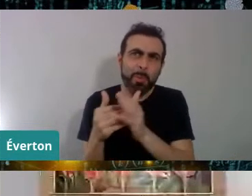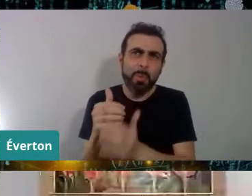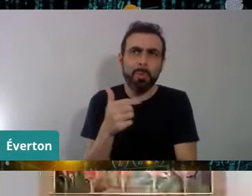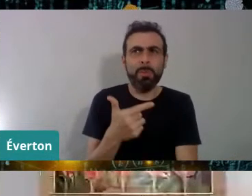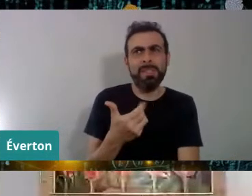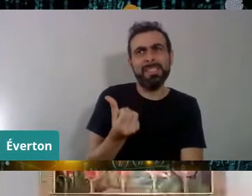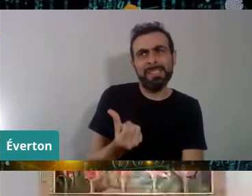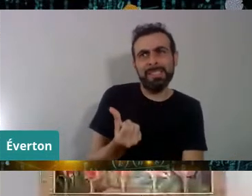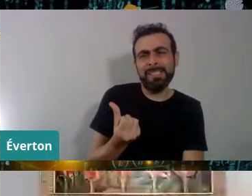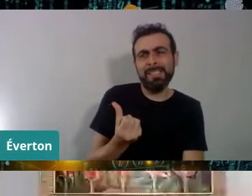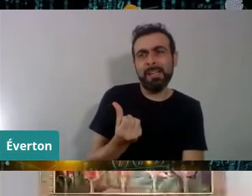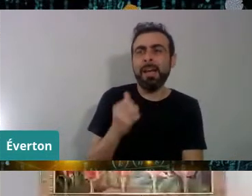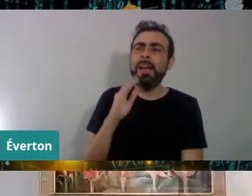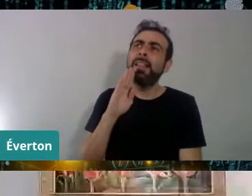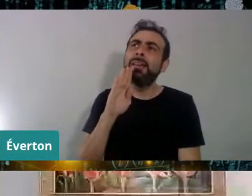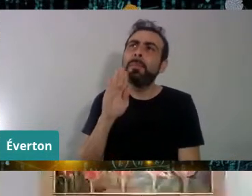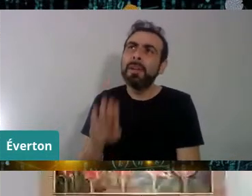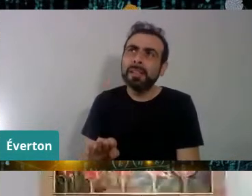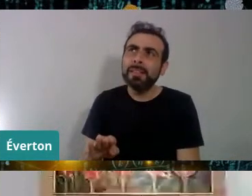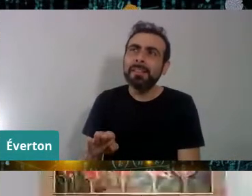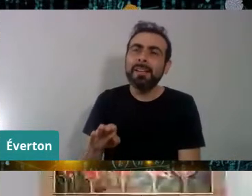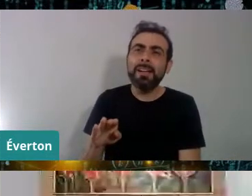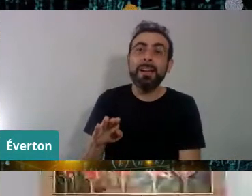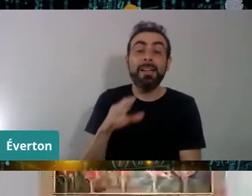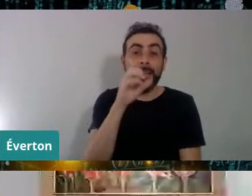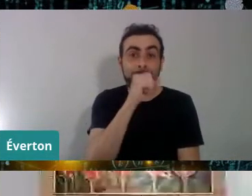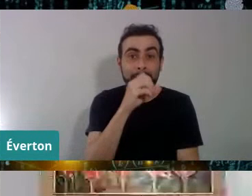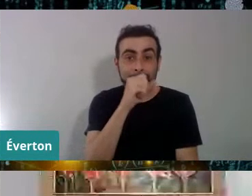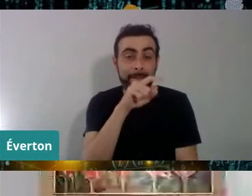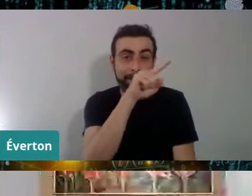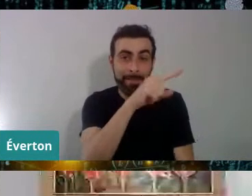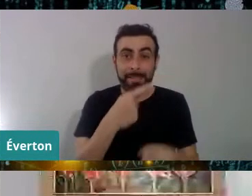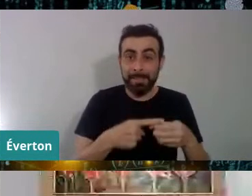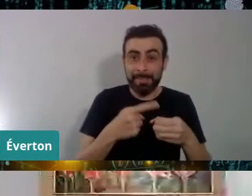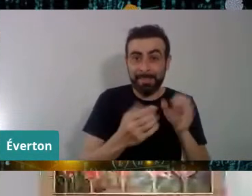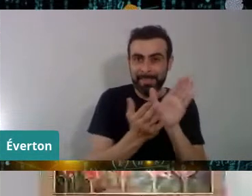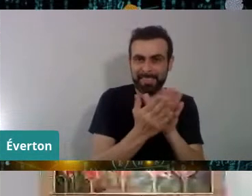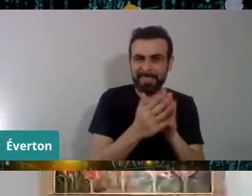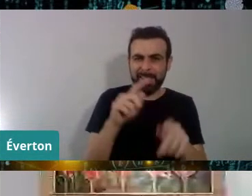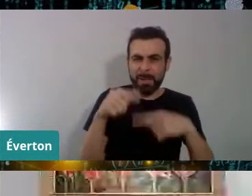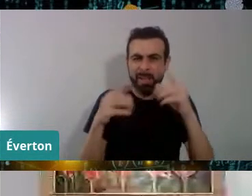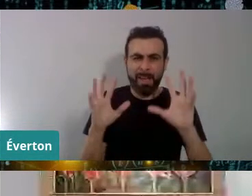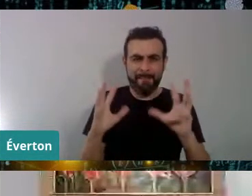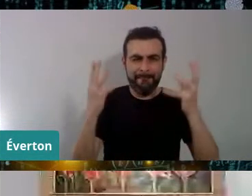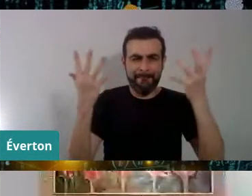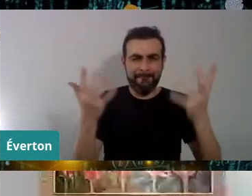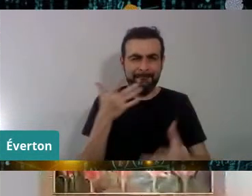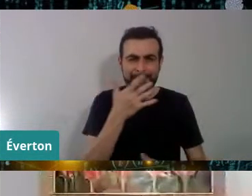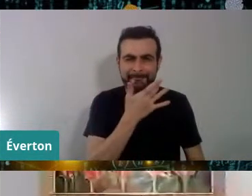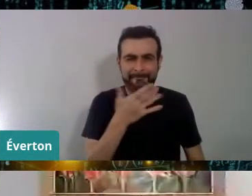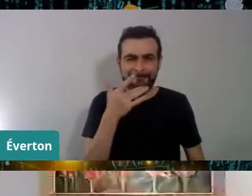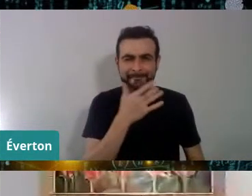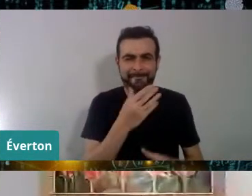à tarde, lá na Catedral de Jacarezinho. Depois teve uma festa gostosa lá no clube